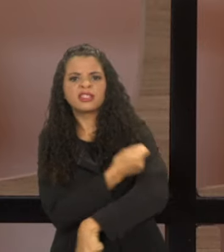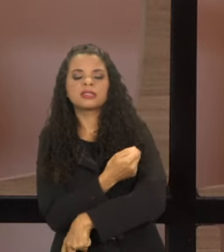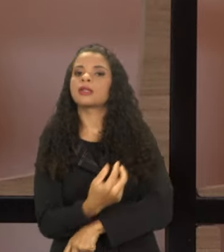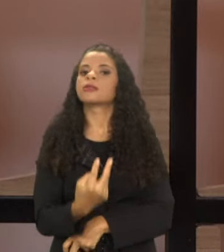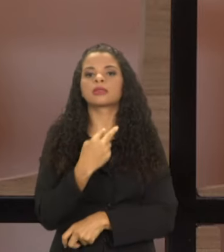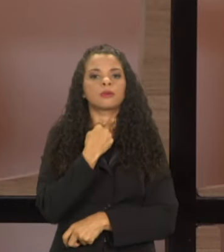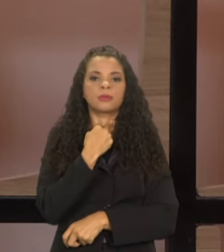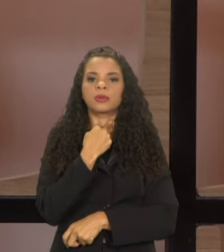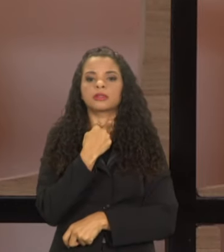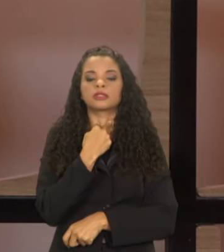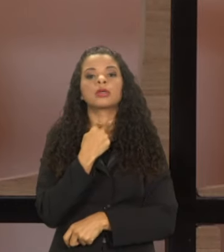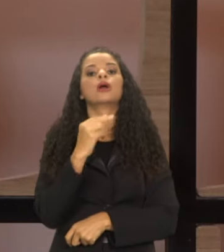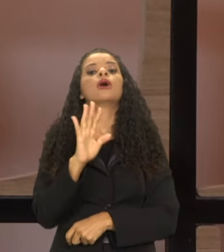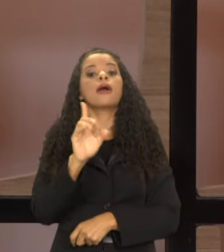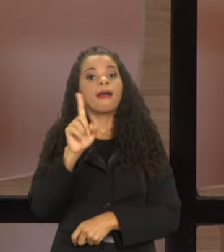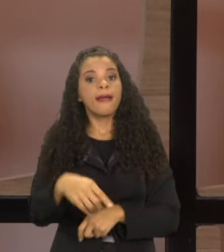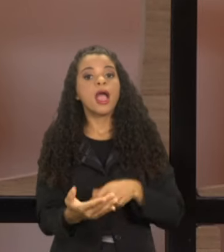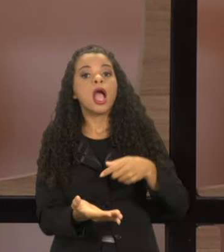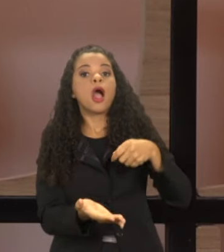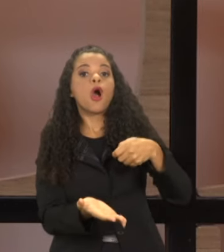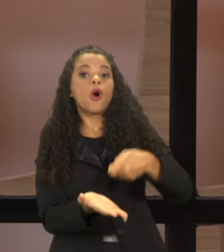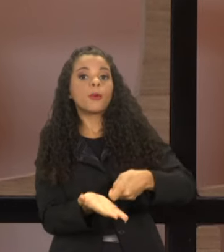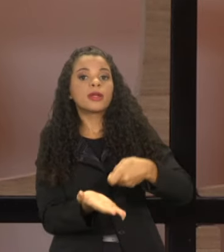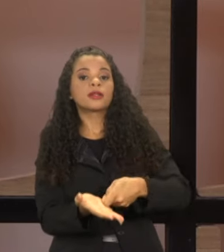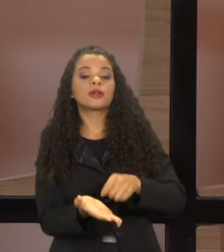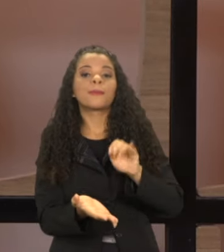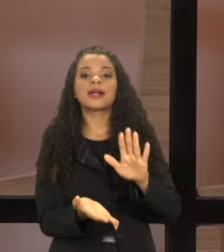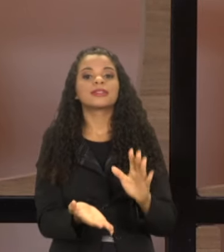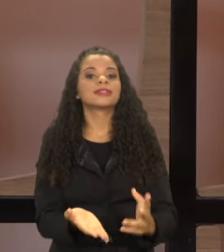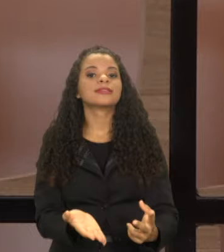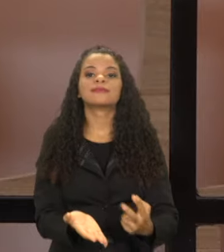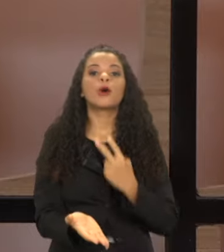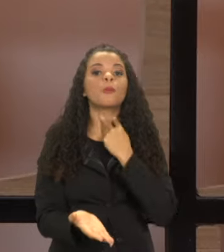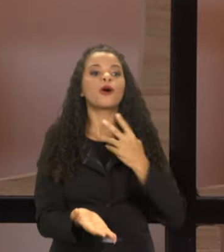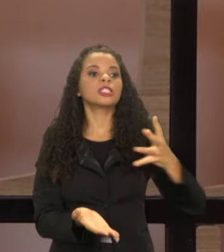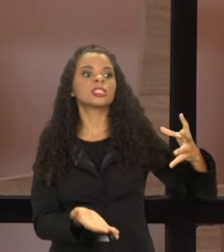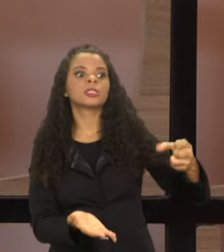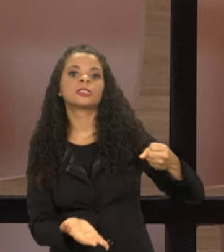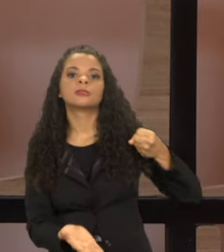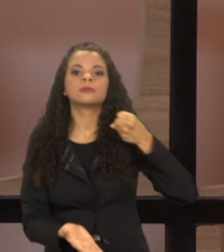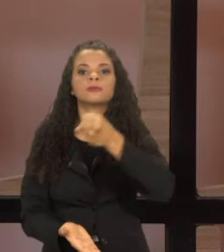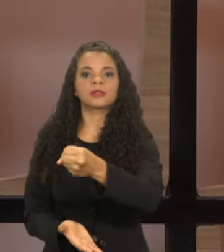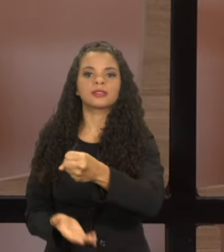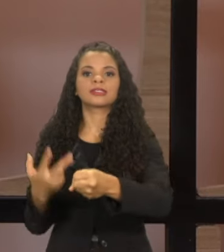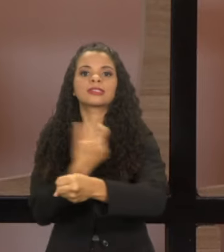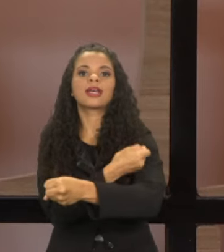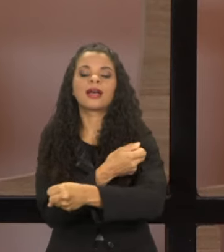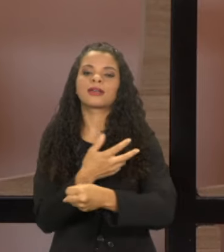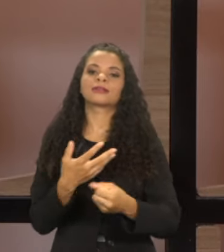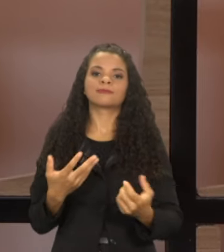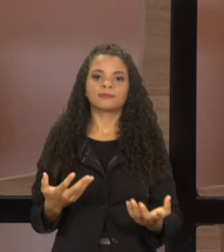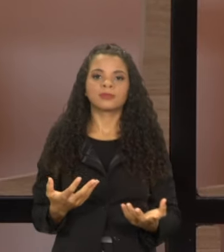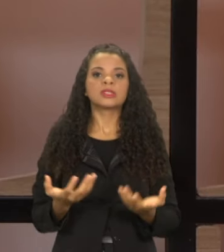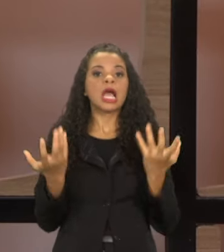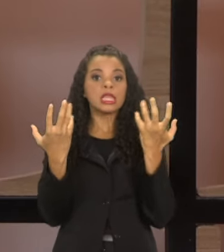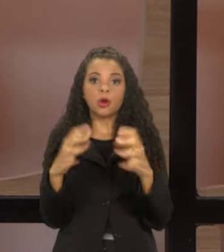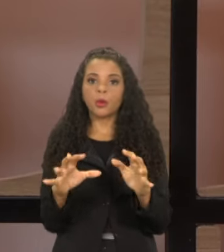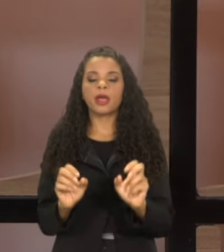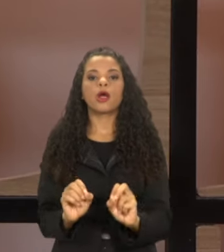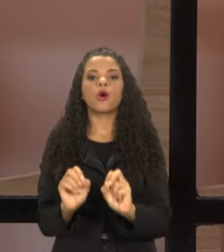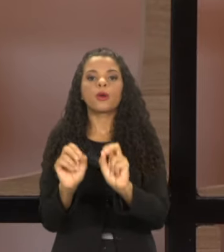a vacinação, mas não pode ser forçada. Se você não quer se vacinar, tudo bem. Vai ser privado de alguns